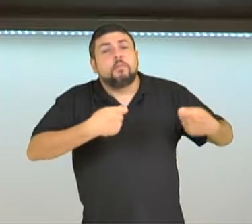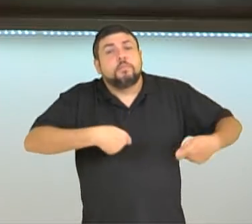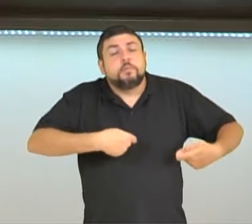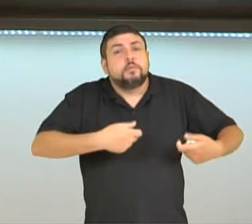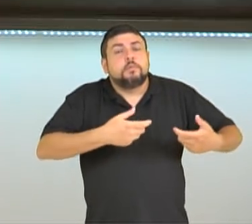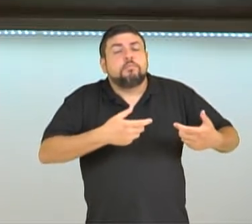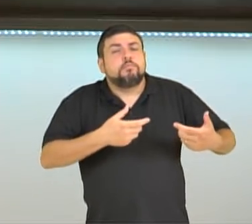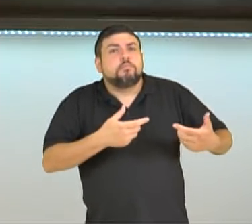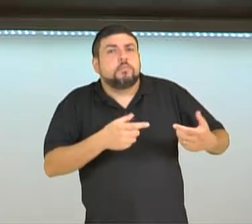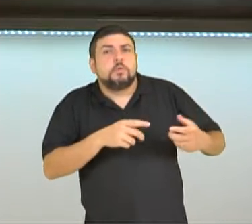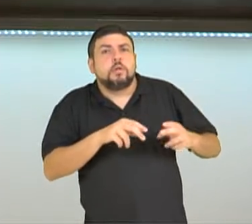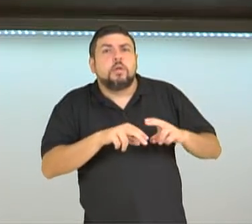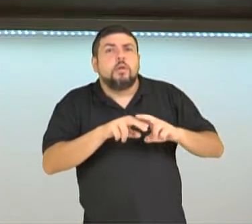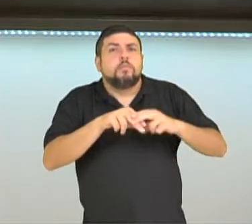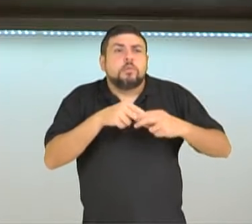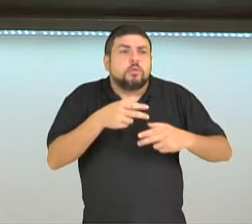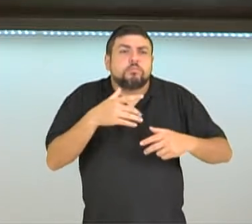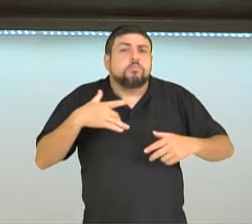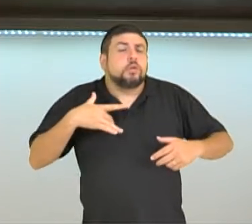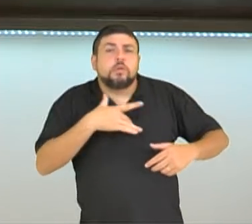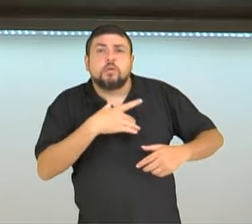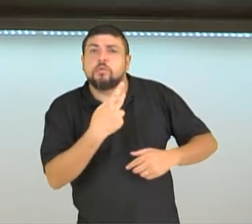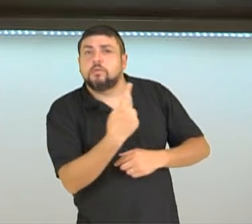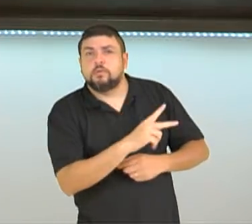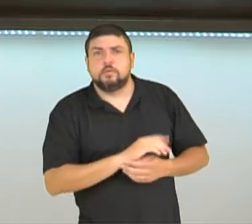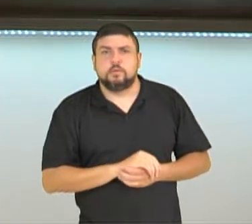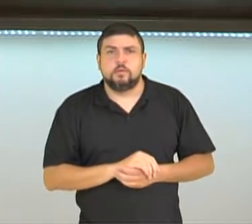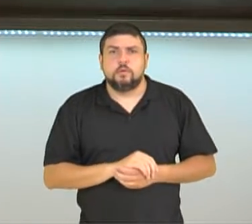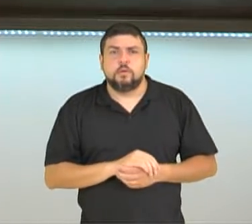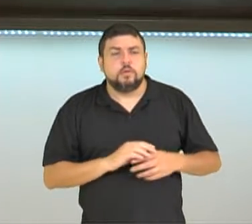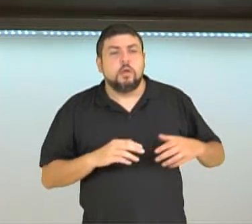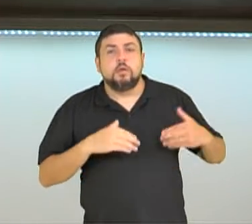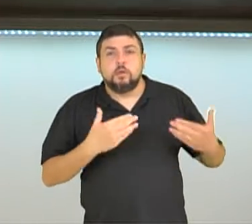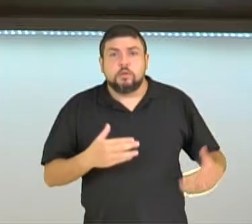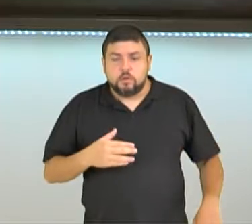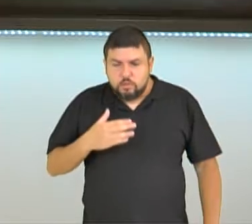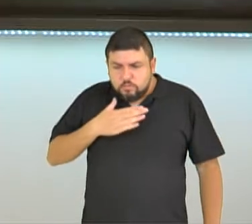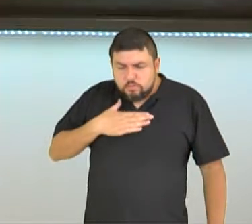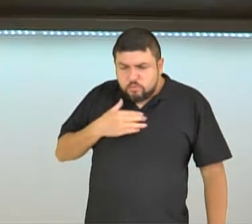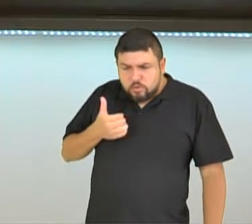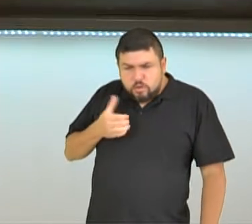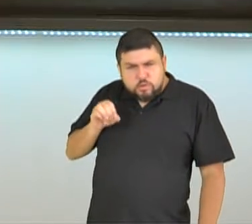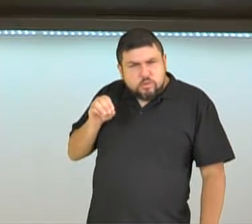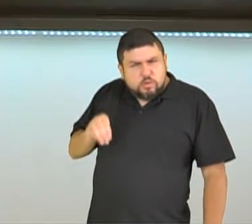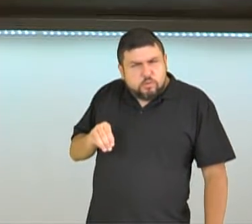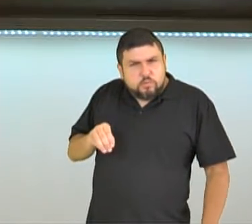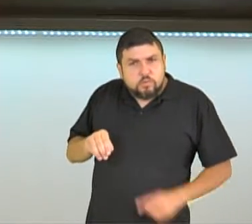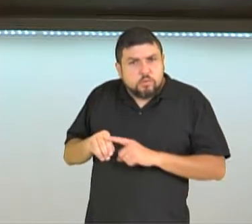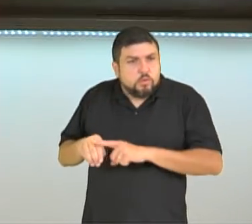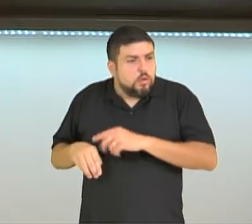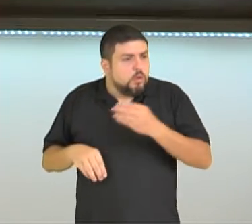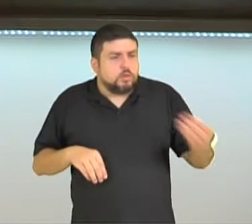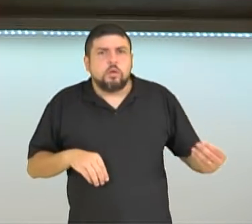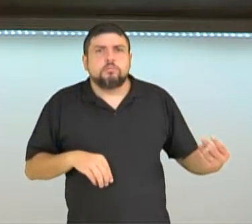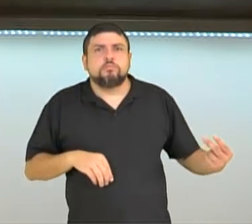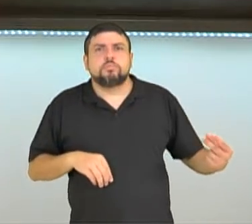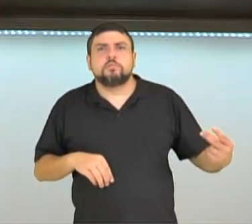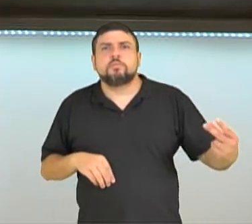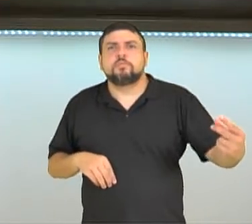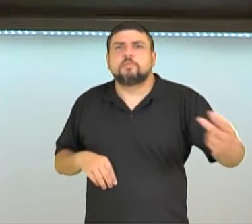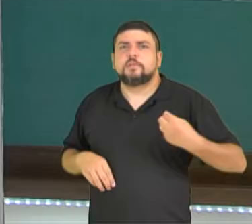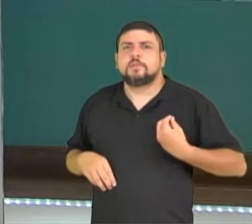forma devido à sua causa de saúde. Então, a relação temporal de 10 minutos e vida inteira está presente aí.